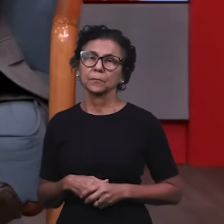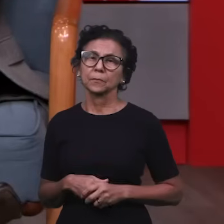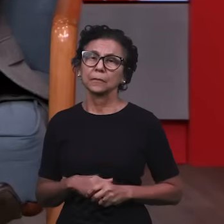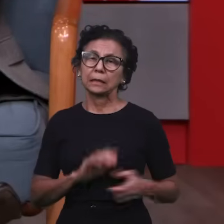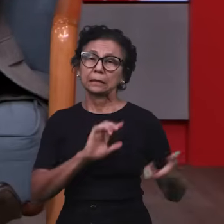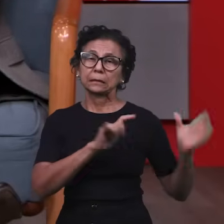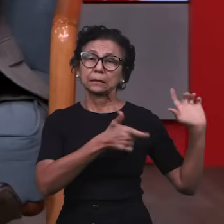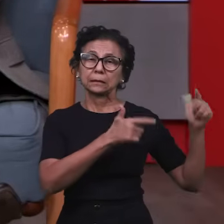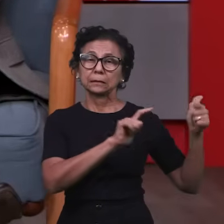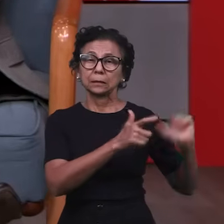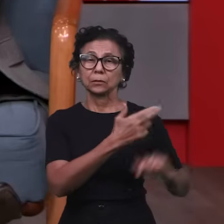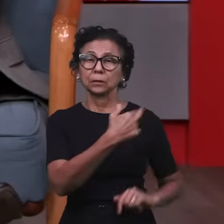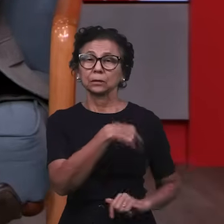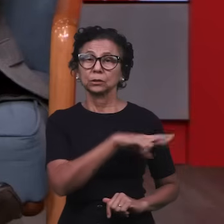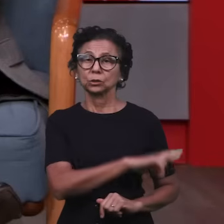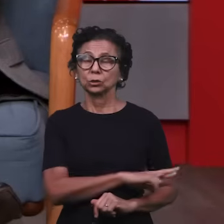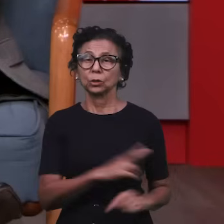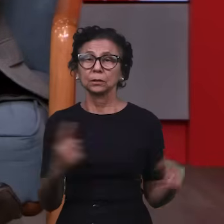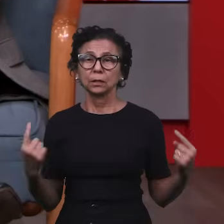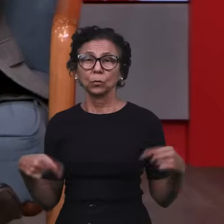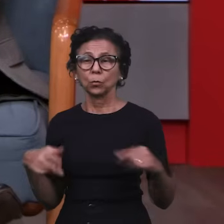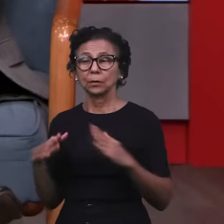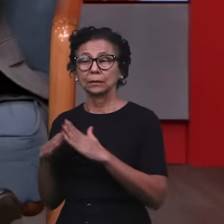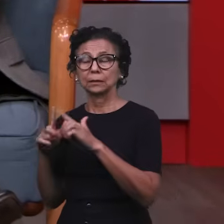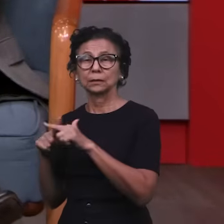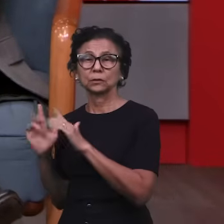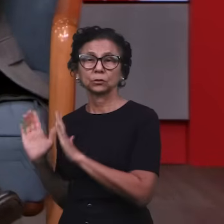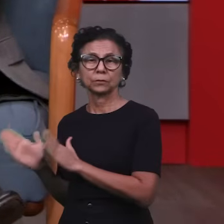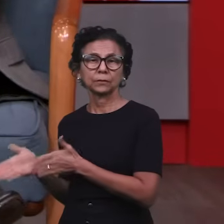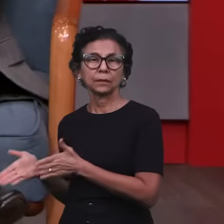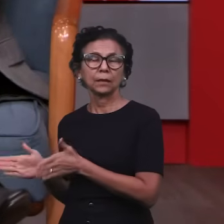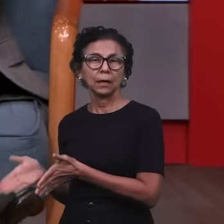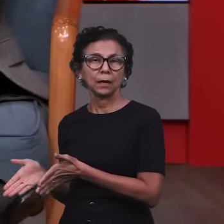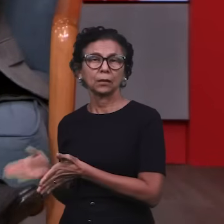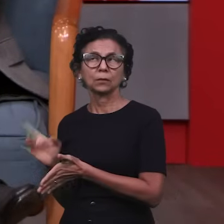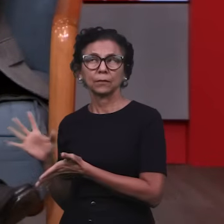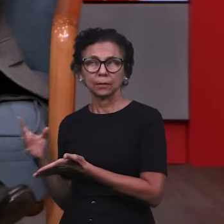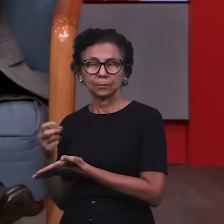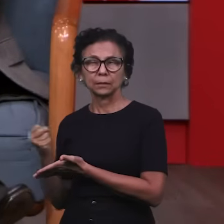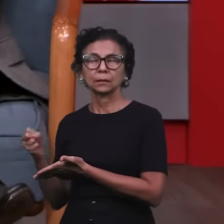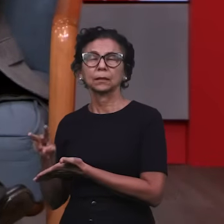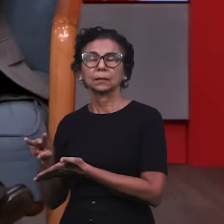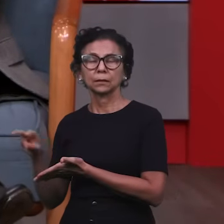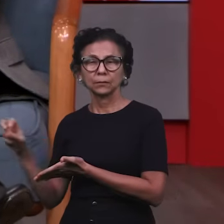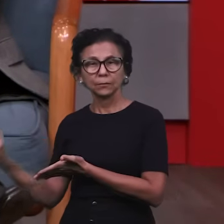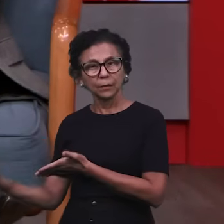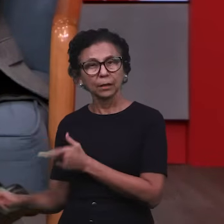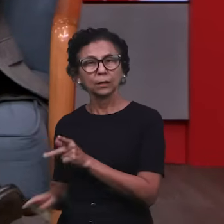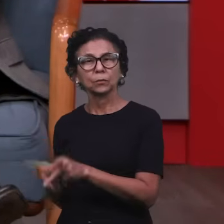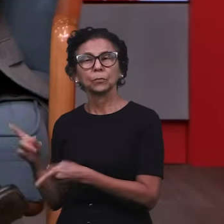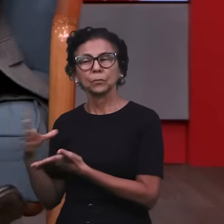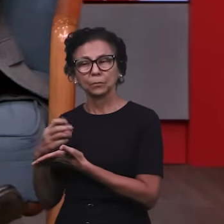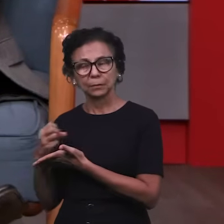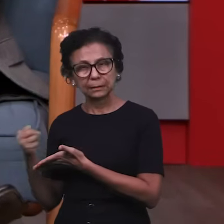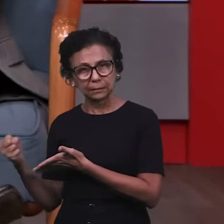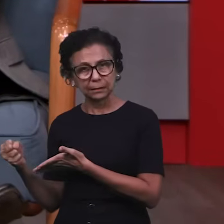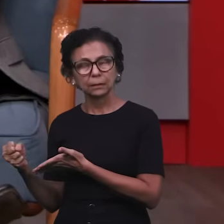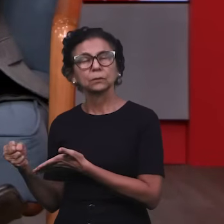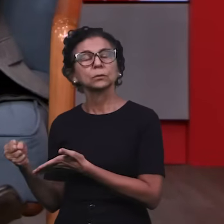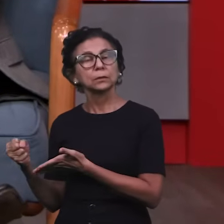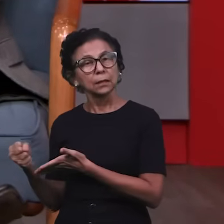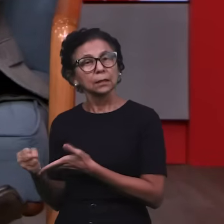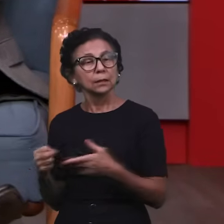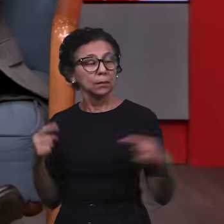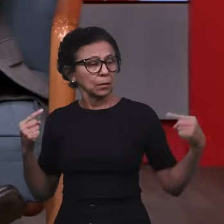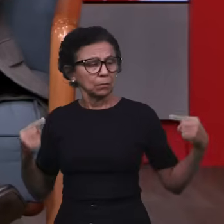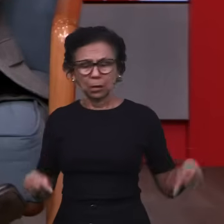da tradição religiosa contra a igreja fiel, a igreja que vai ser arrebatada, aquele povo que vai ser arrebatado. Há